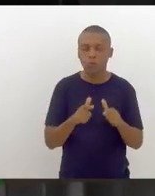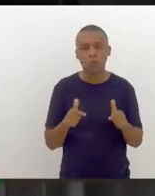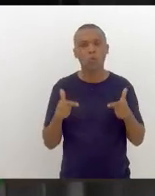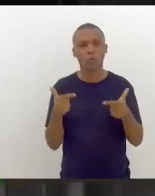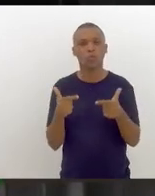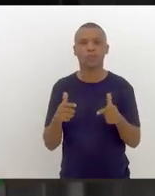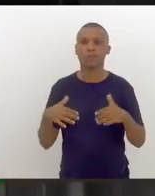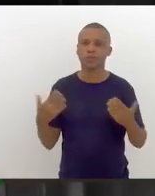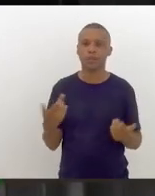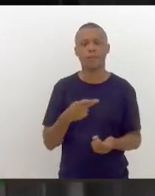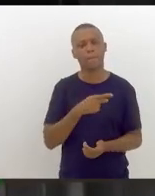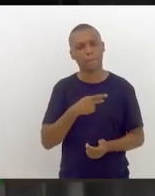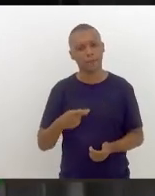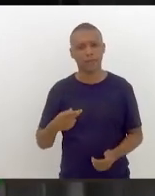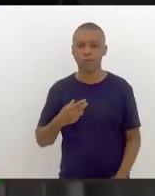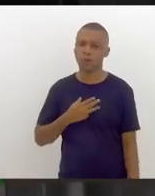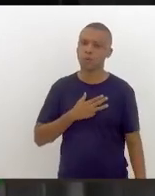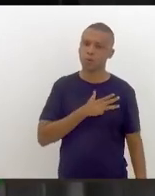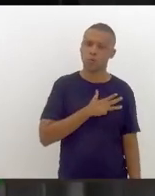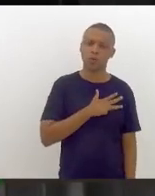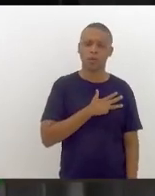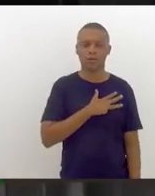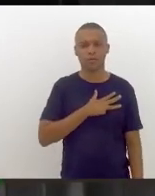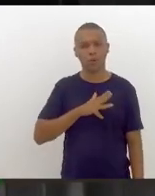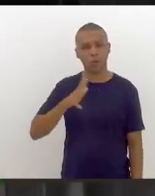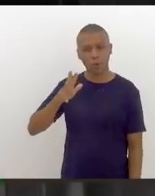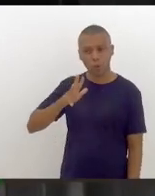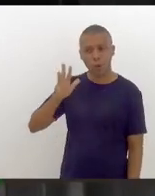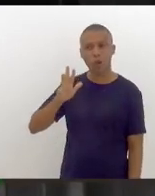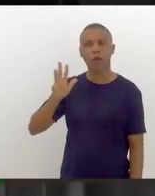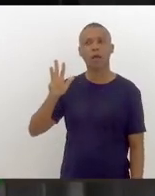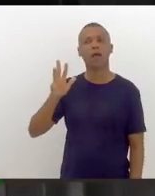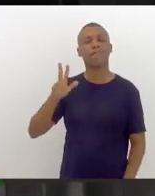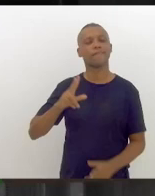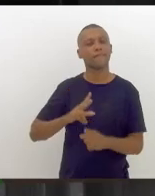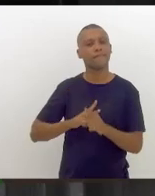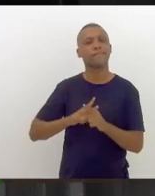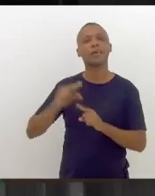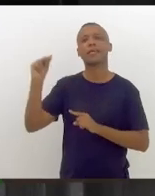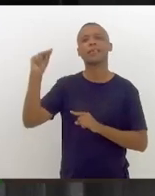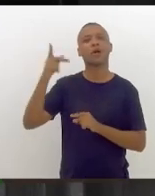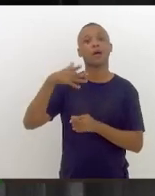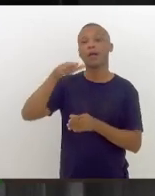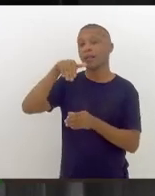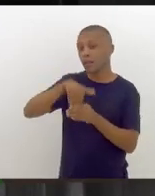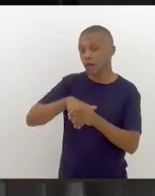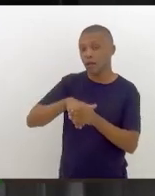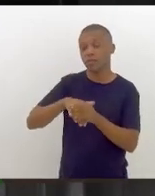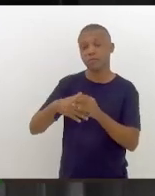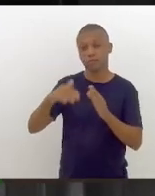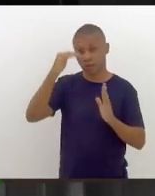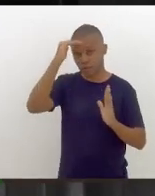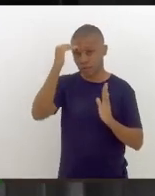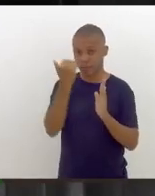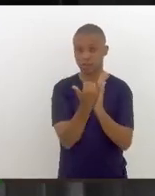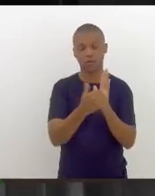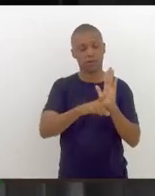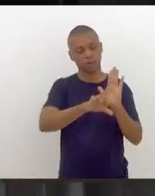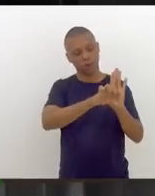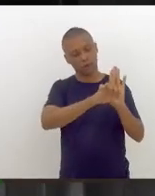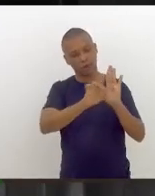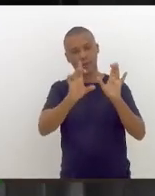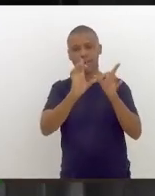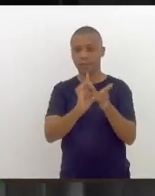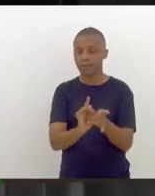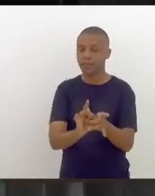Presidente Luiz Inácio Lula da Silva eleito de maneira legal democrática